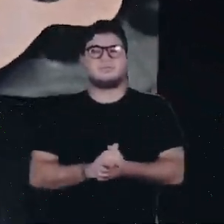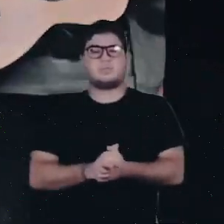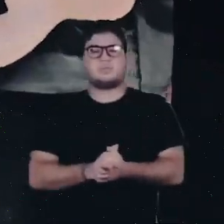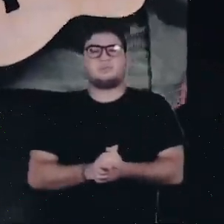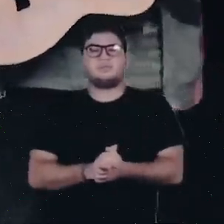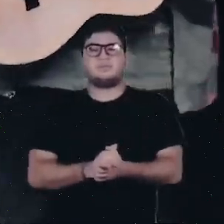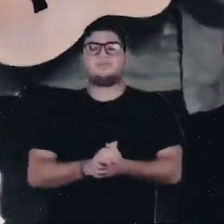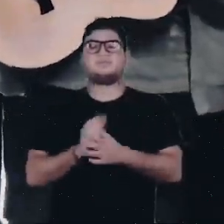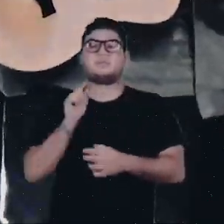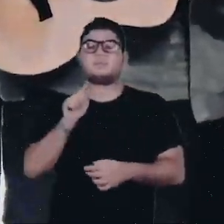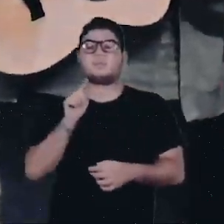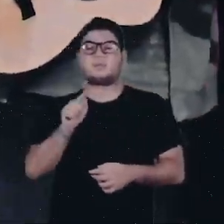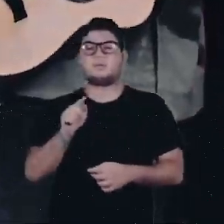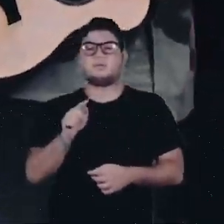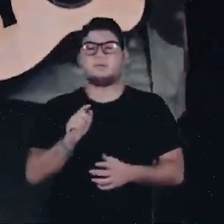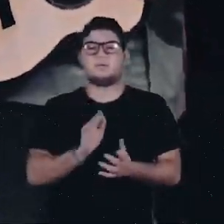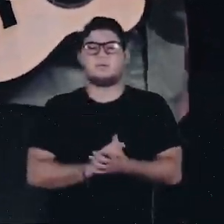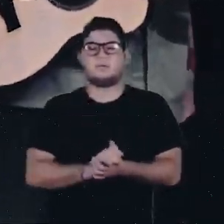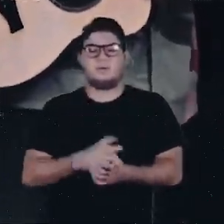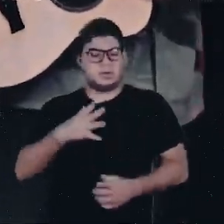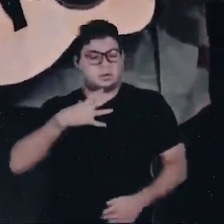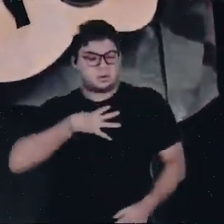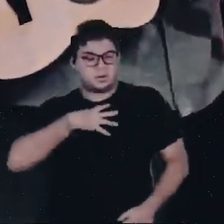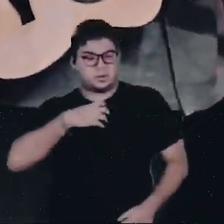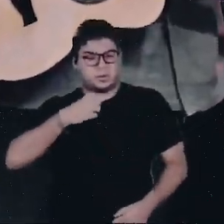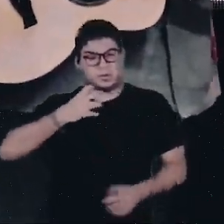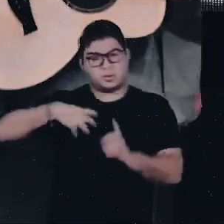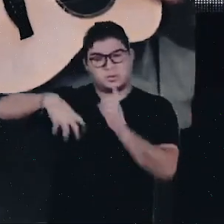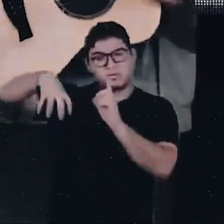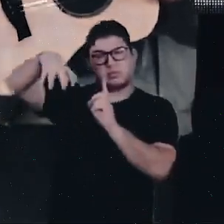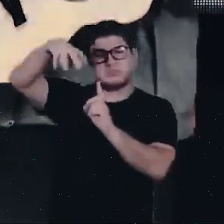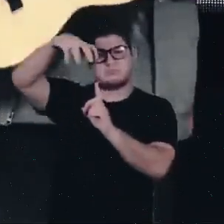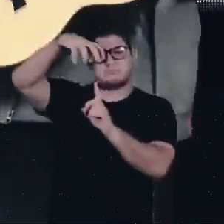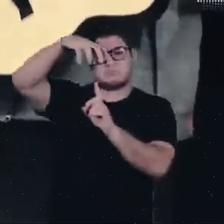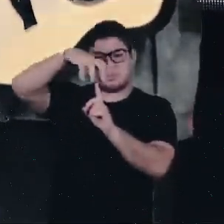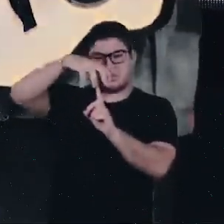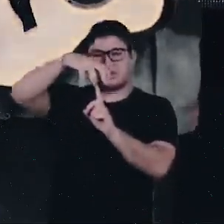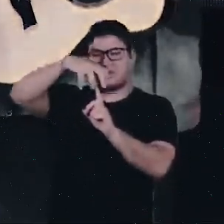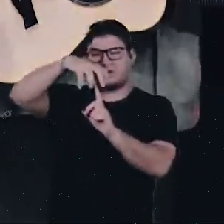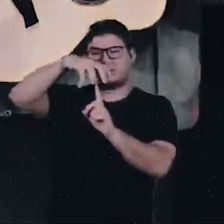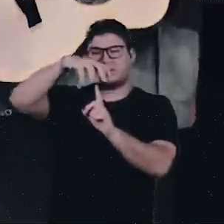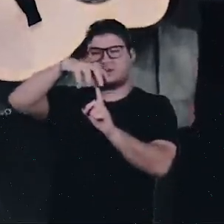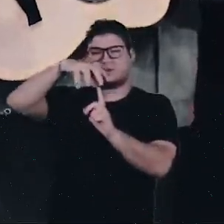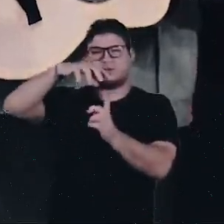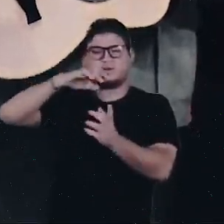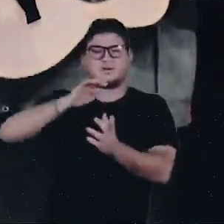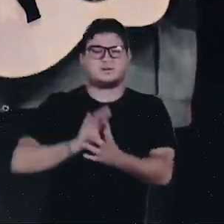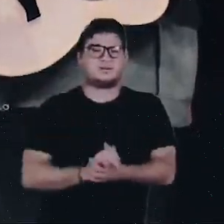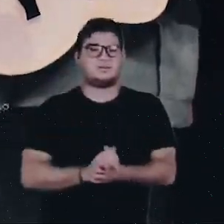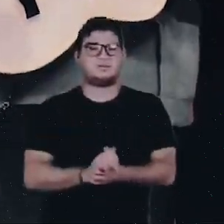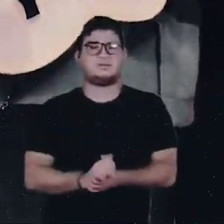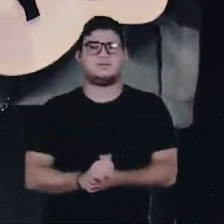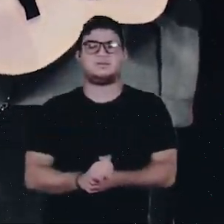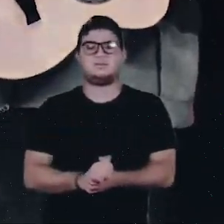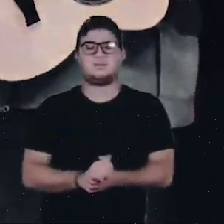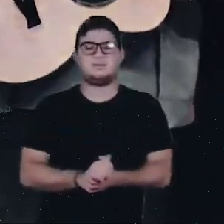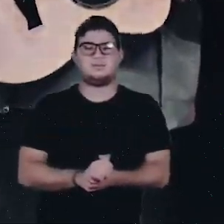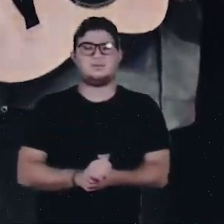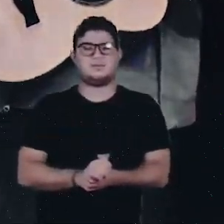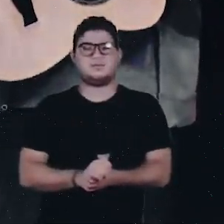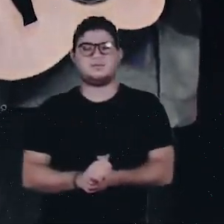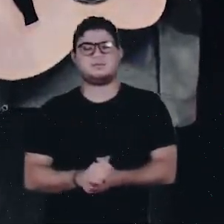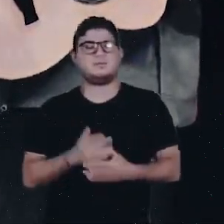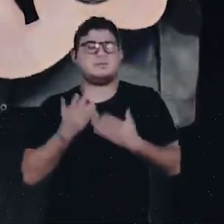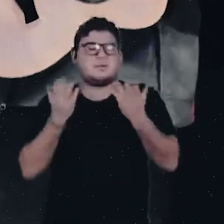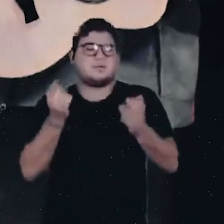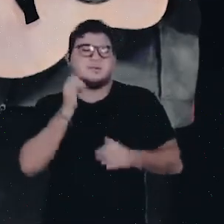Quanto é que vale o filho do rei sequestrado? Talvez